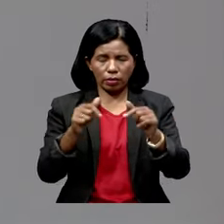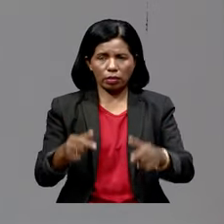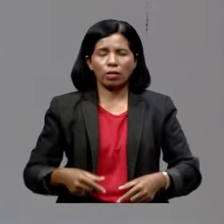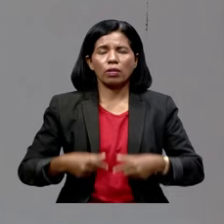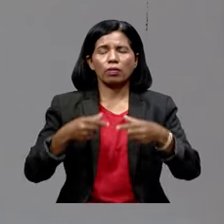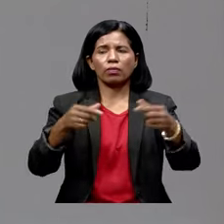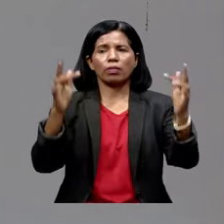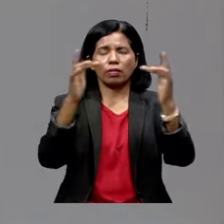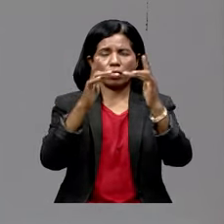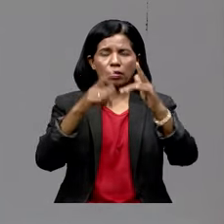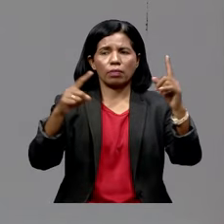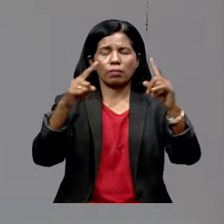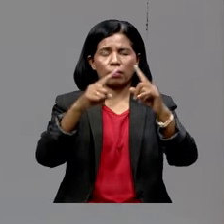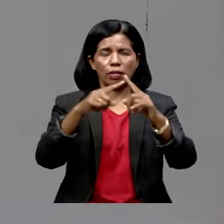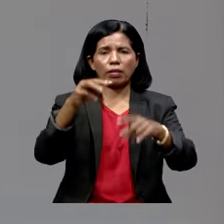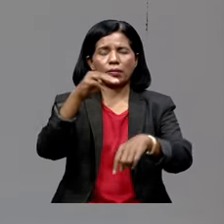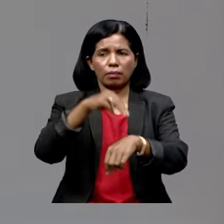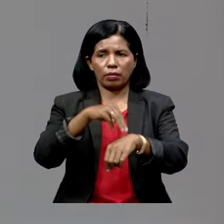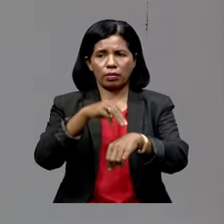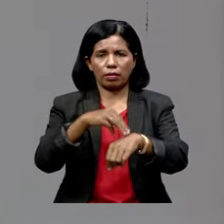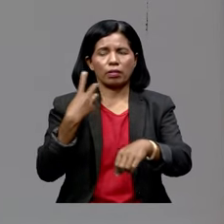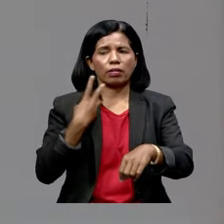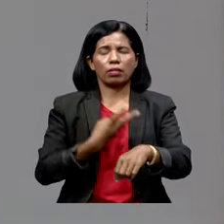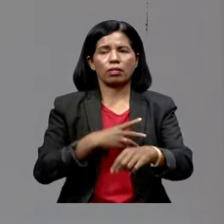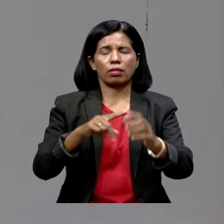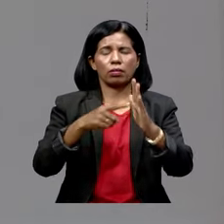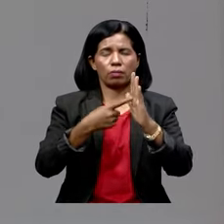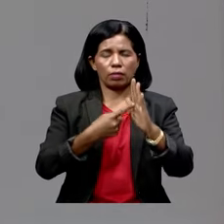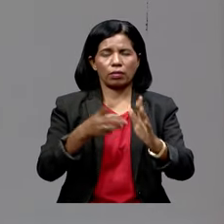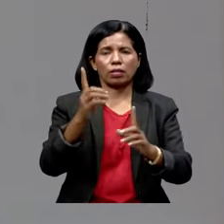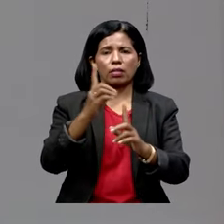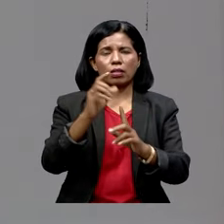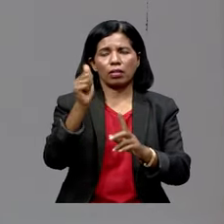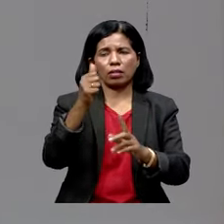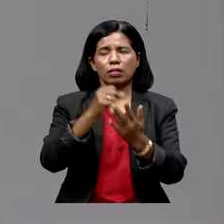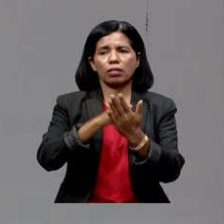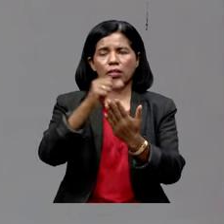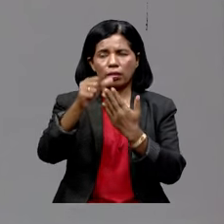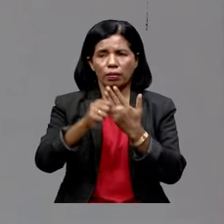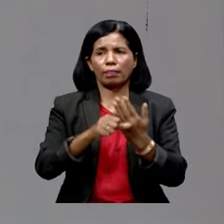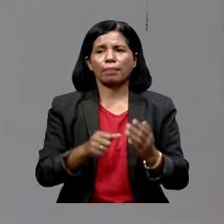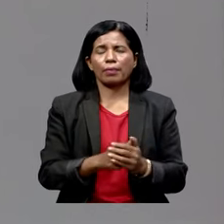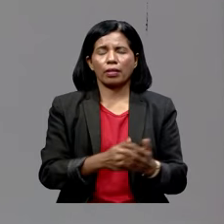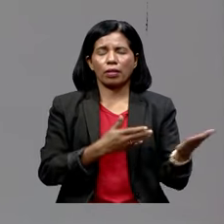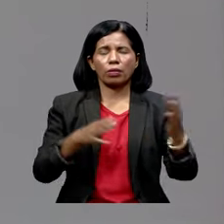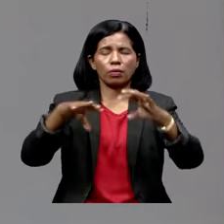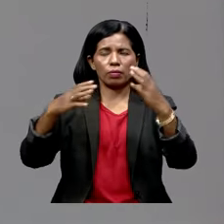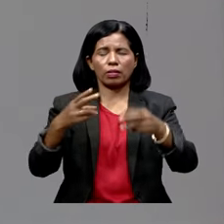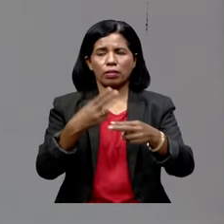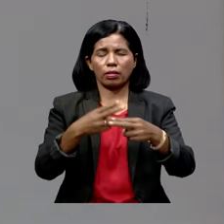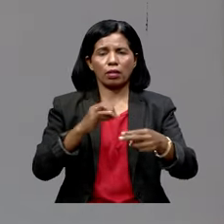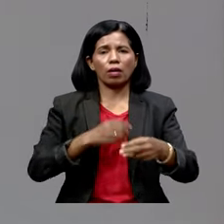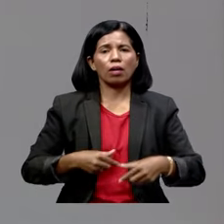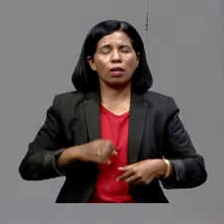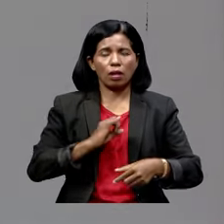internet paya misa nebe kita se hau ya dia de destembro lori komisau ne naran hau fal parabens beta